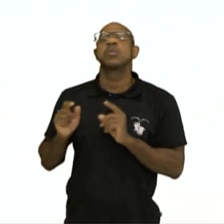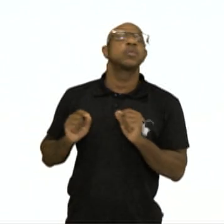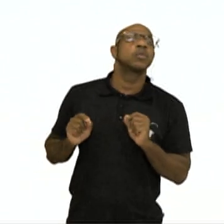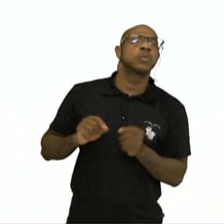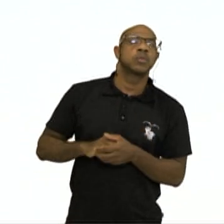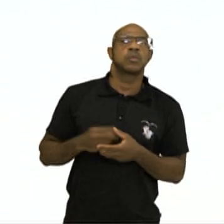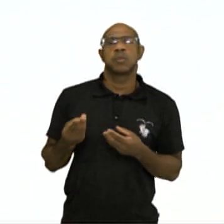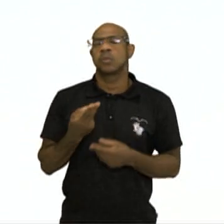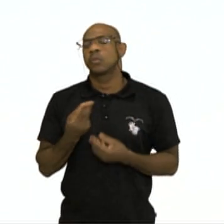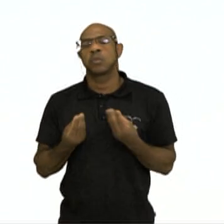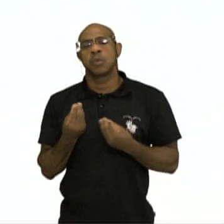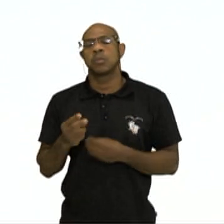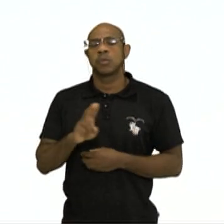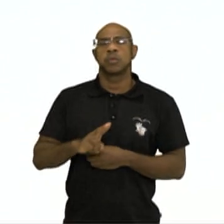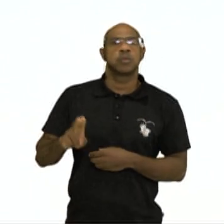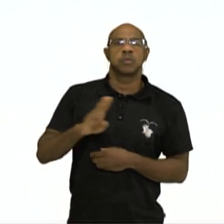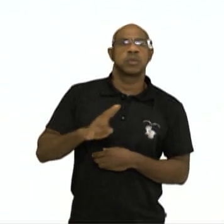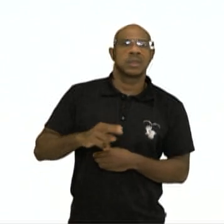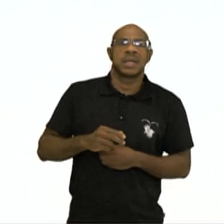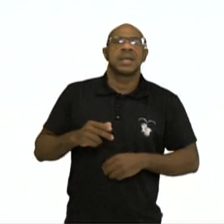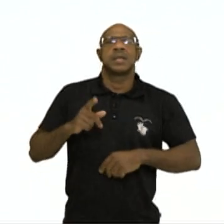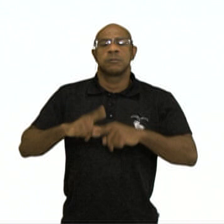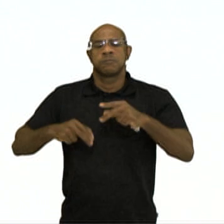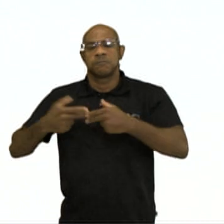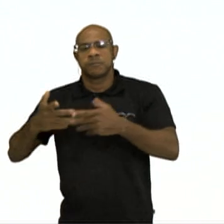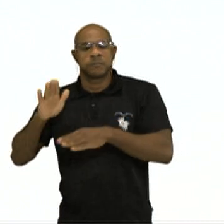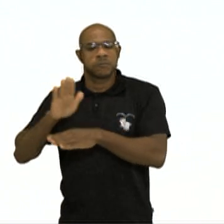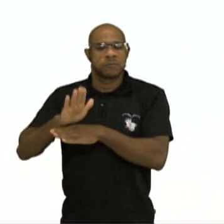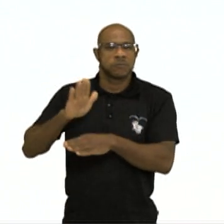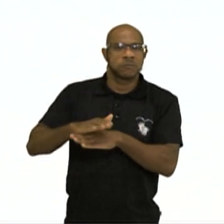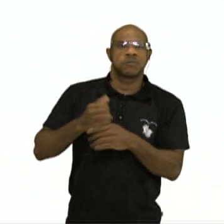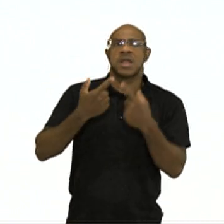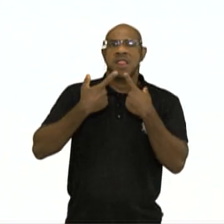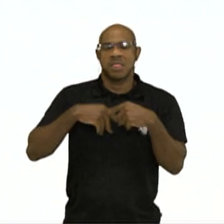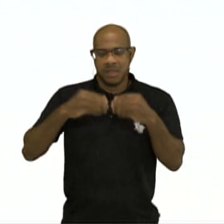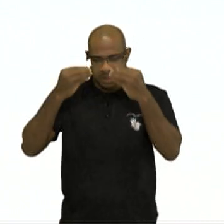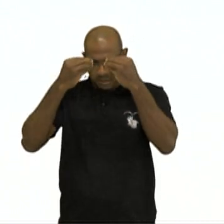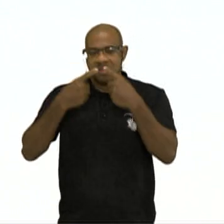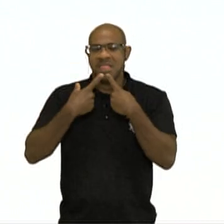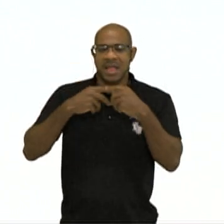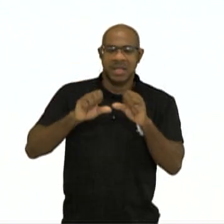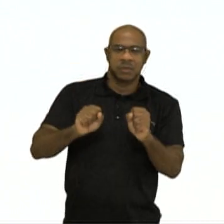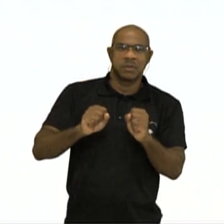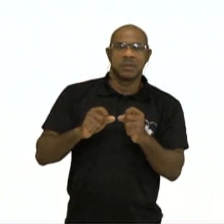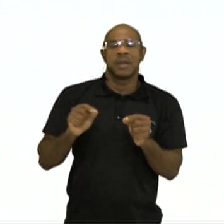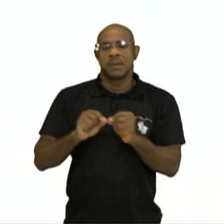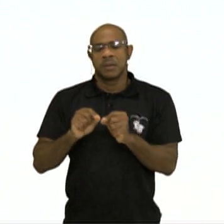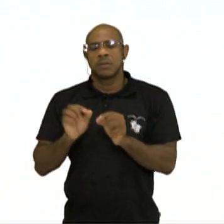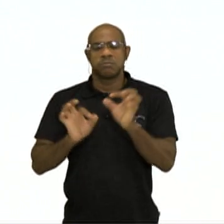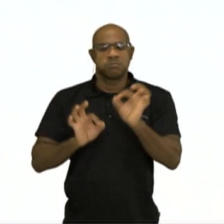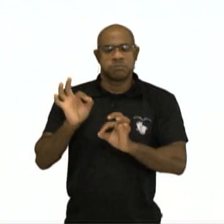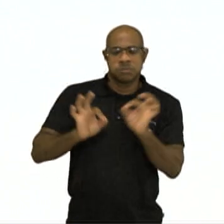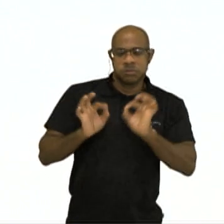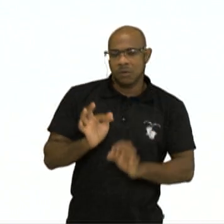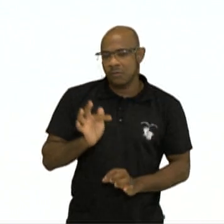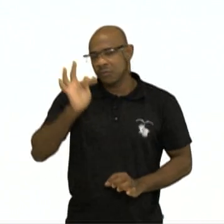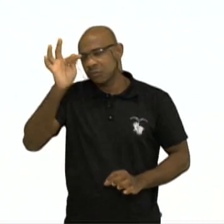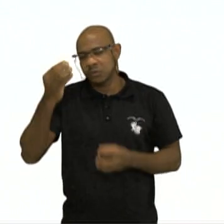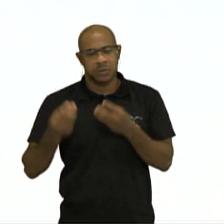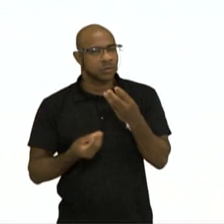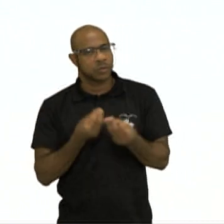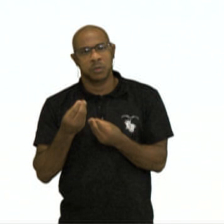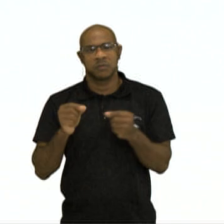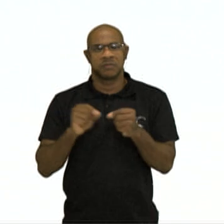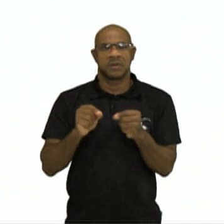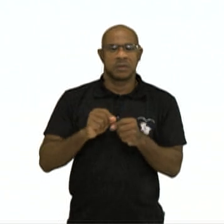utilizar recursos e repertório linguísticos apropriados para falar de planos futuros e como construir o